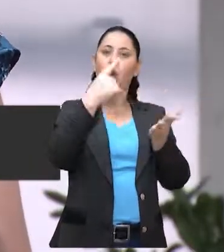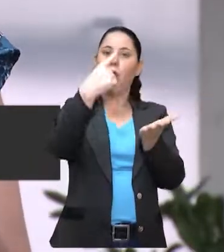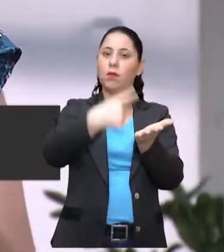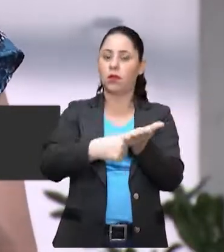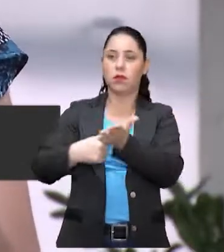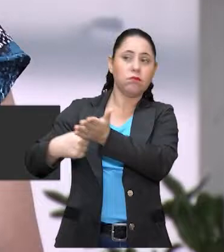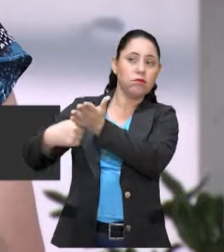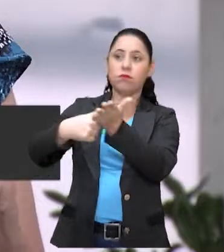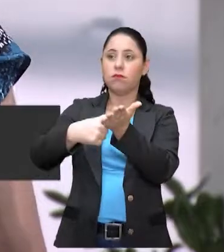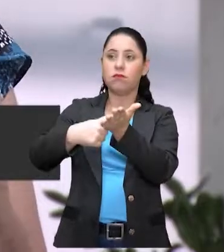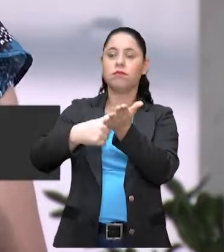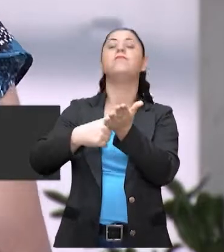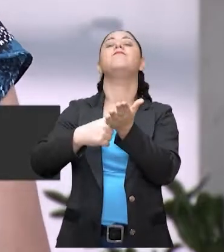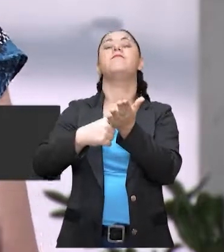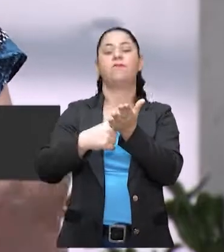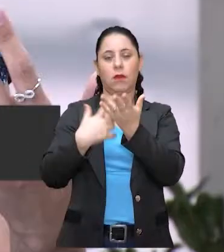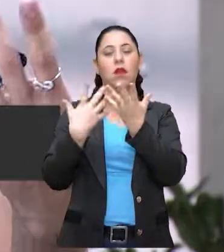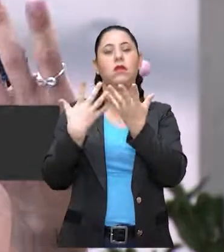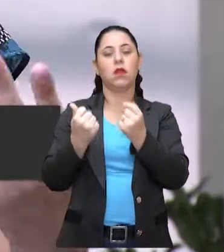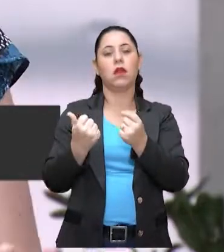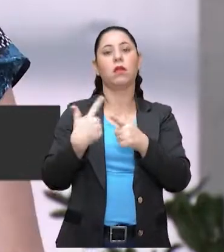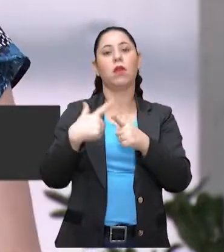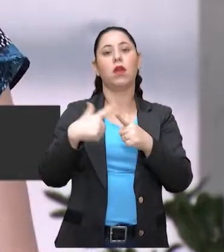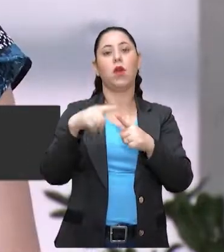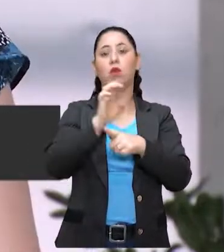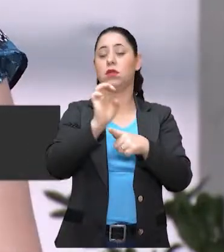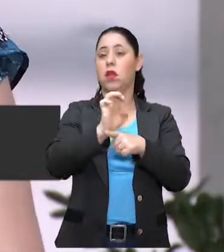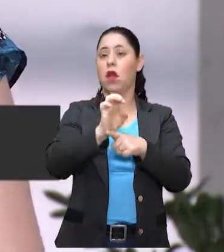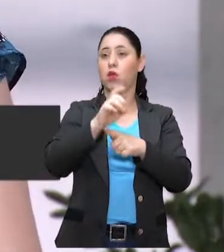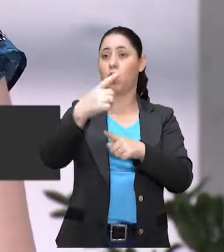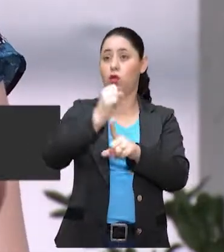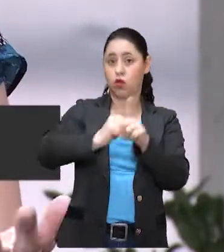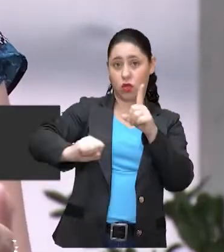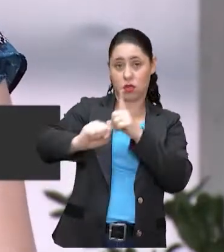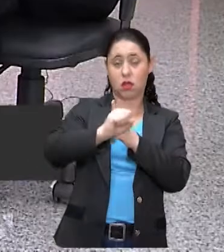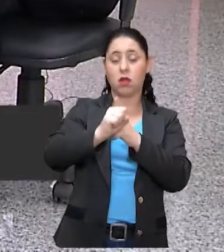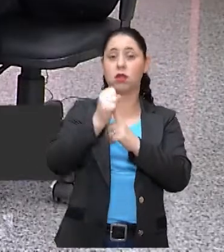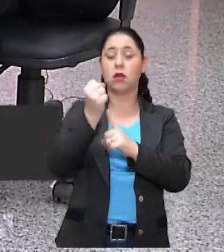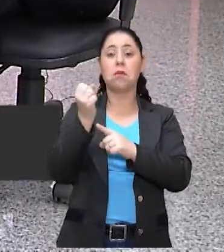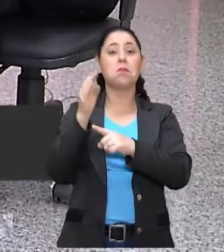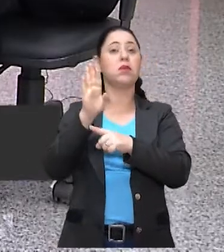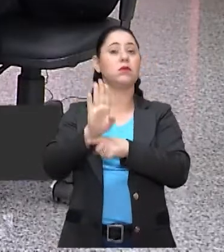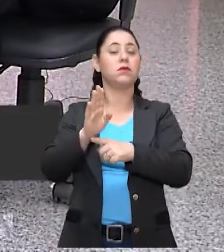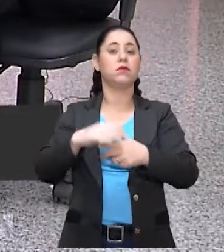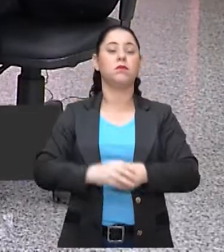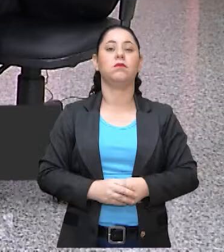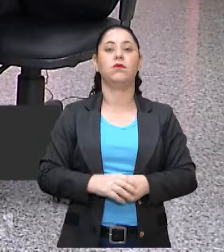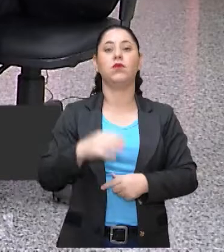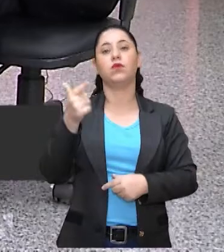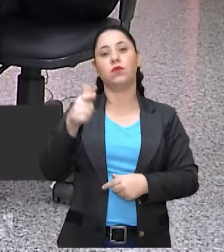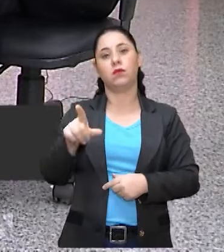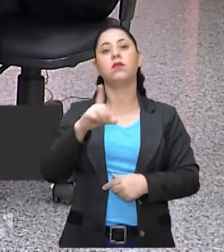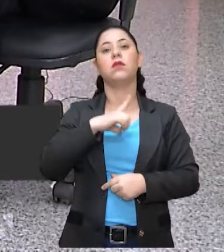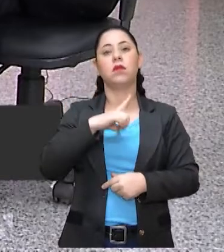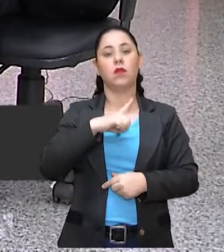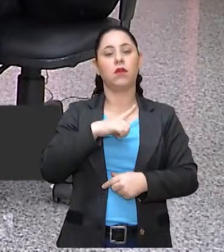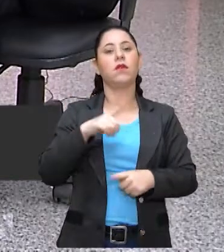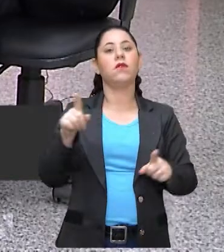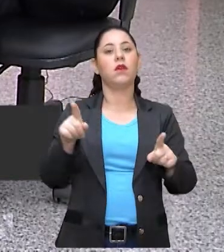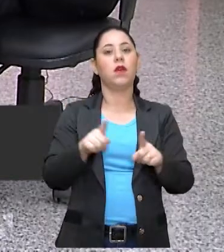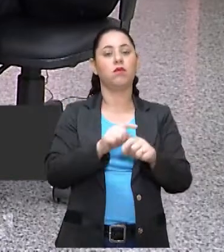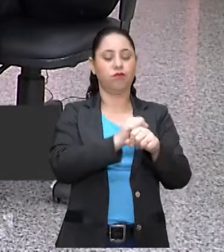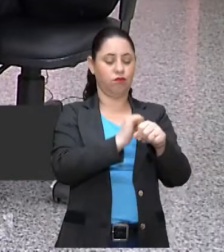bem do Estado, são o bem das pessoas que compõem e que formam Mato Grosso do Sul, por exemplo. Uma outra situação, a gente